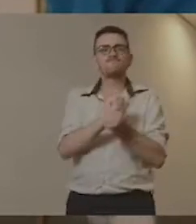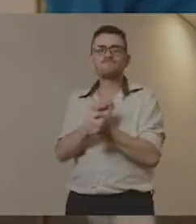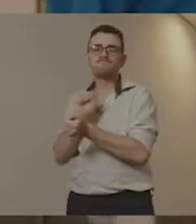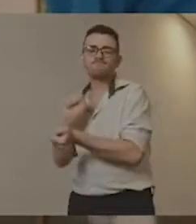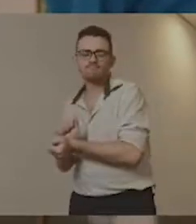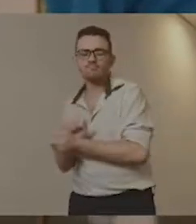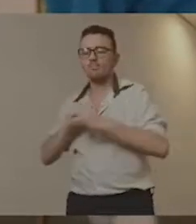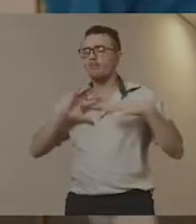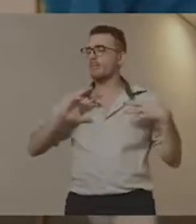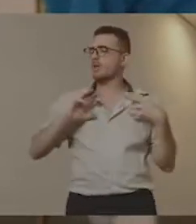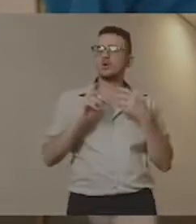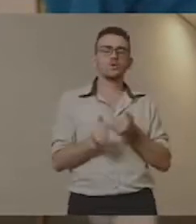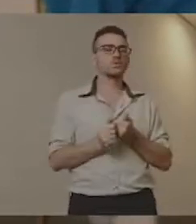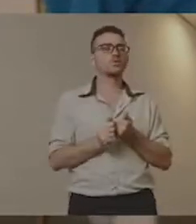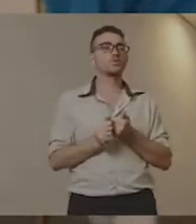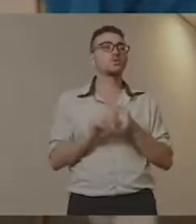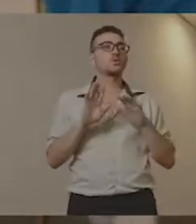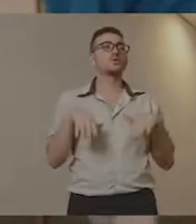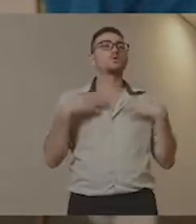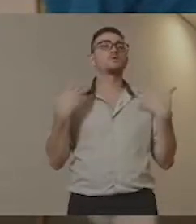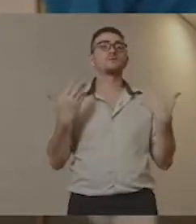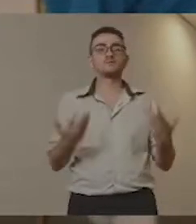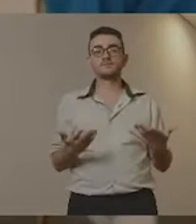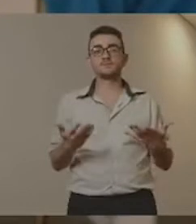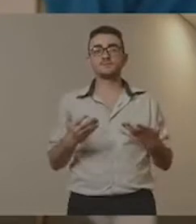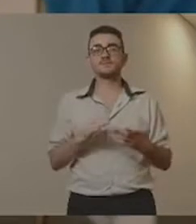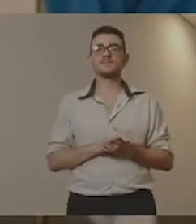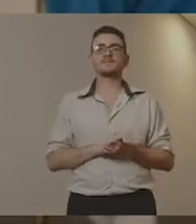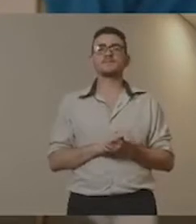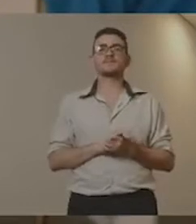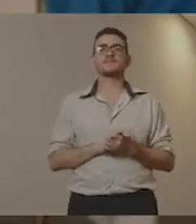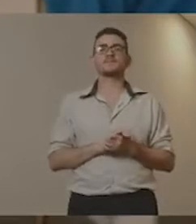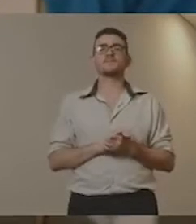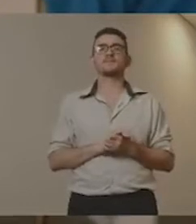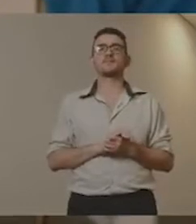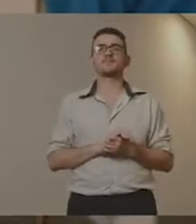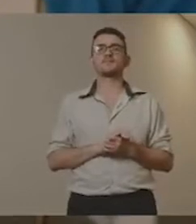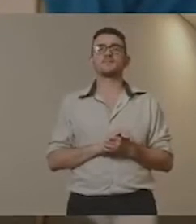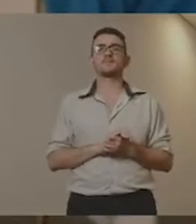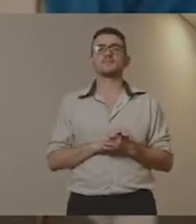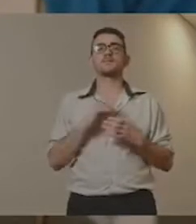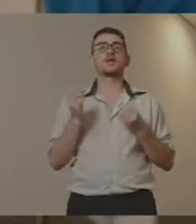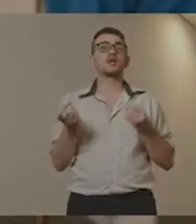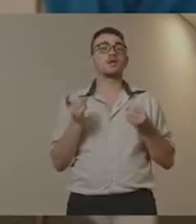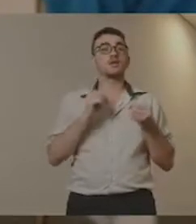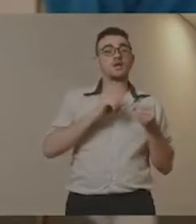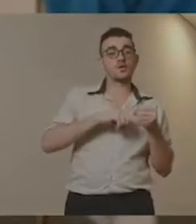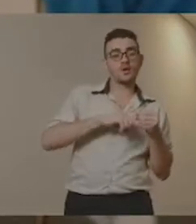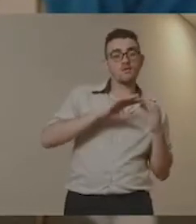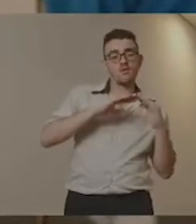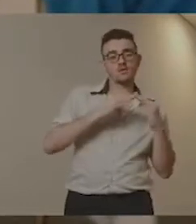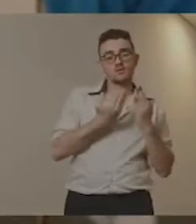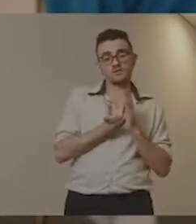E com a volta, entre aspas, das aulas presenciais, não mudou muita coisa. A gente continua ali